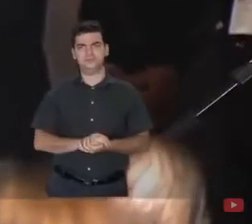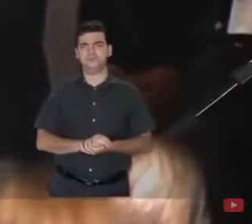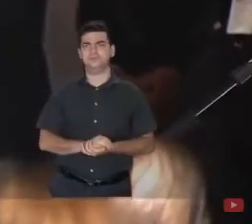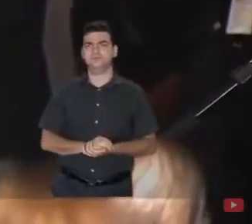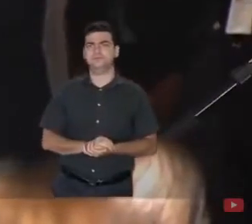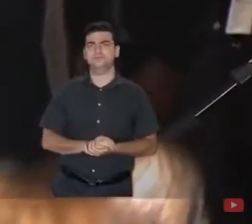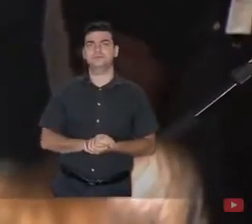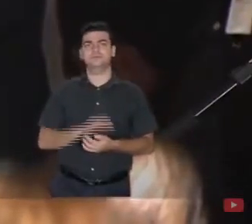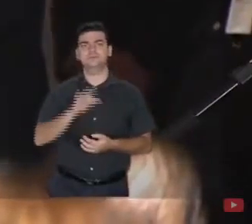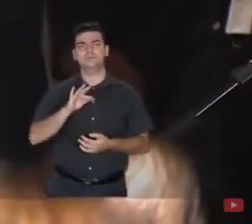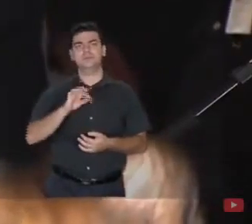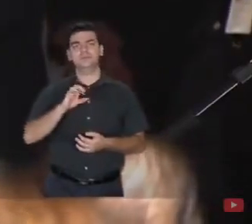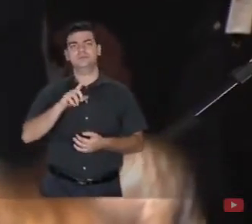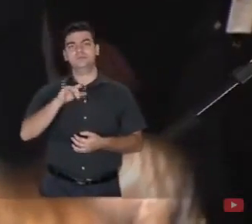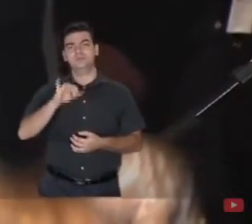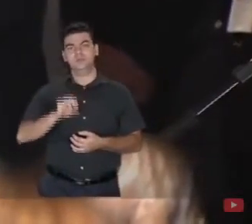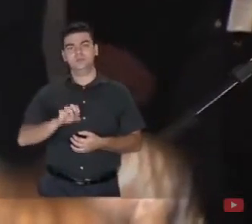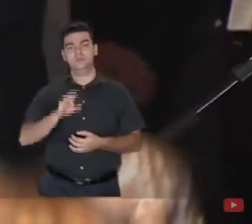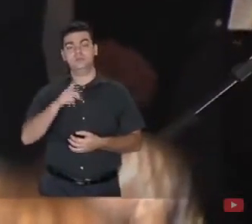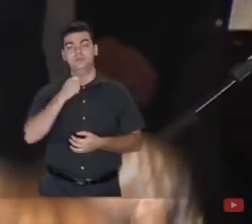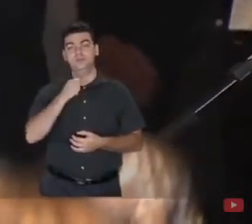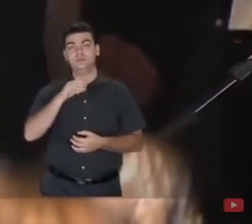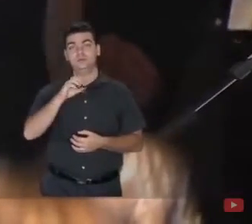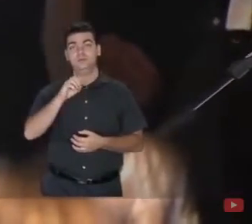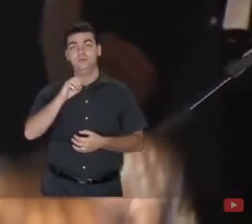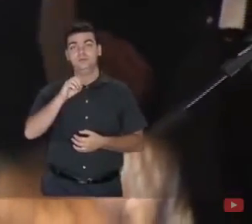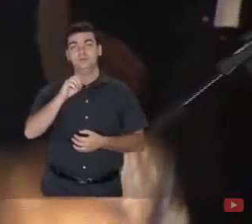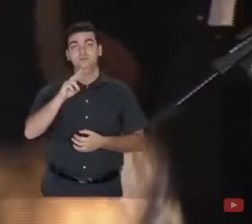Repórter Felipe Amorim, do portal UOL.